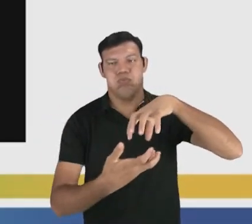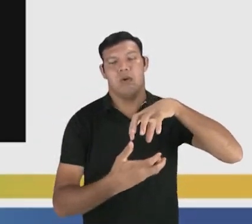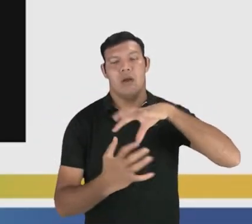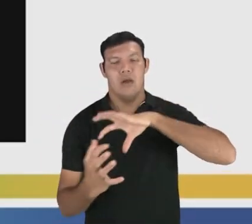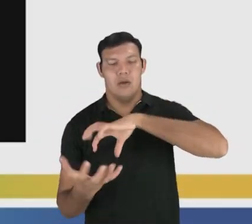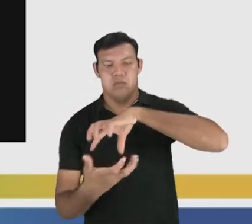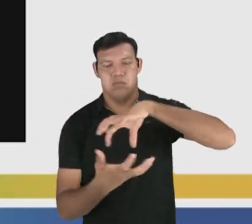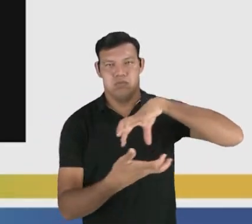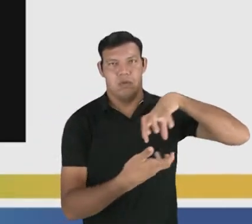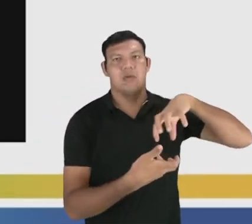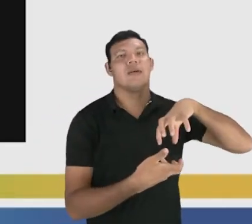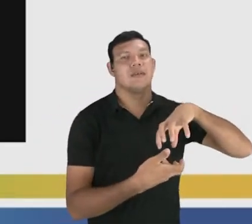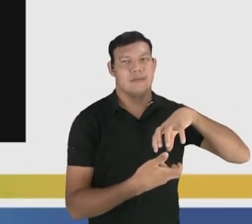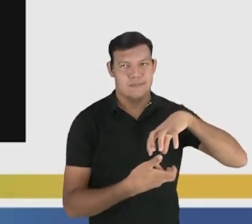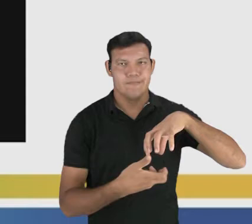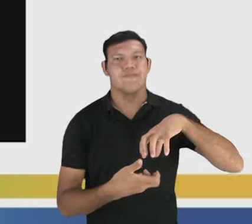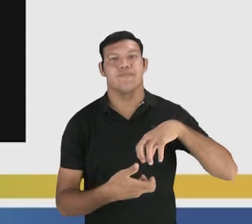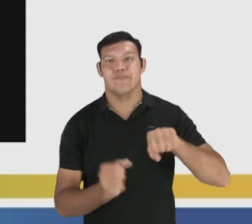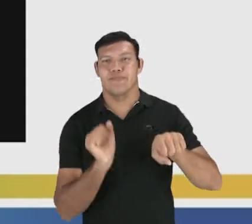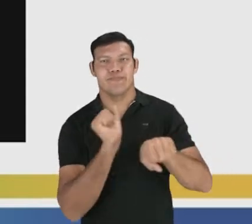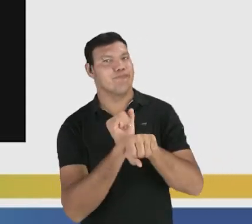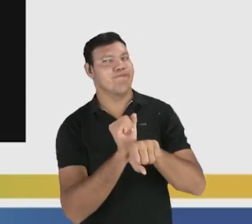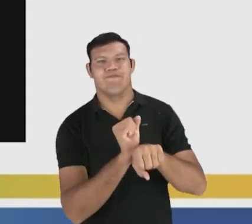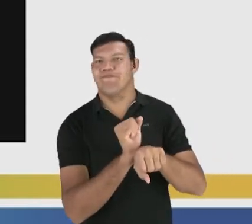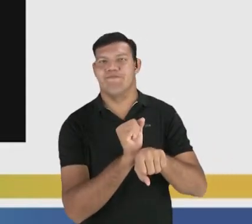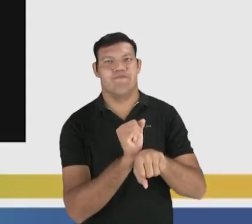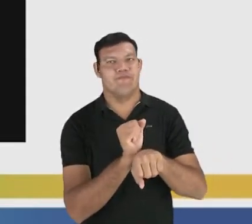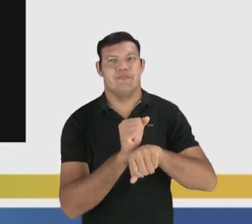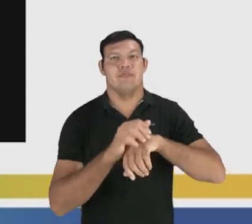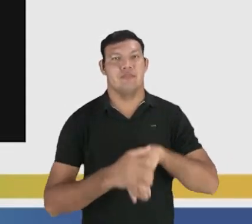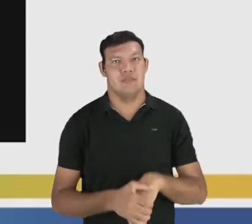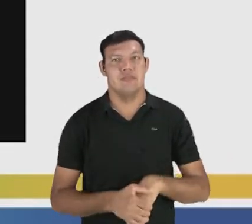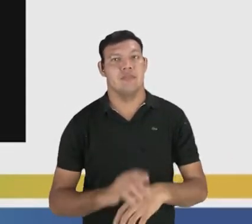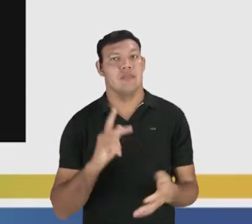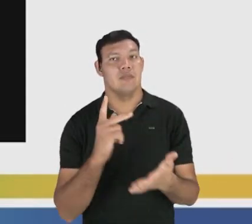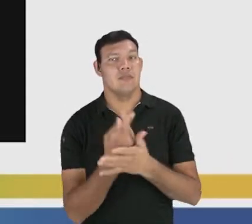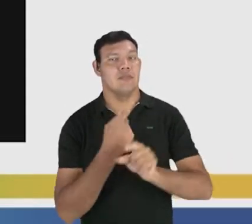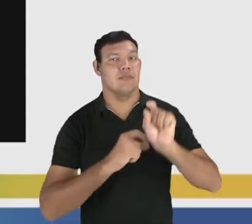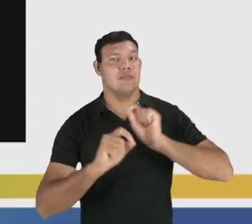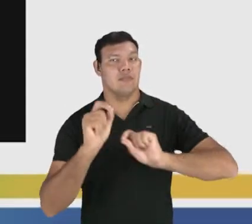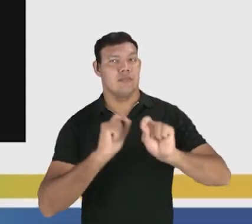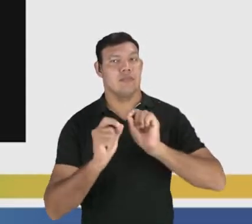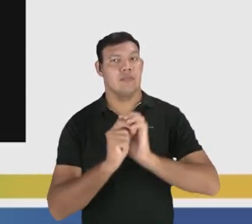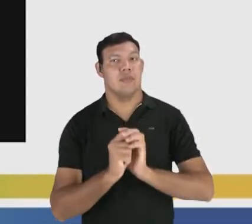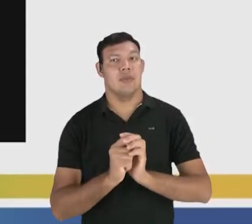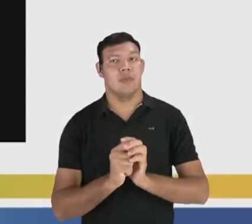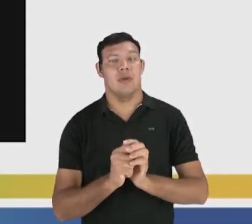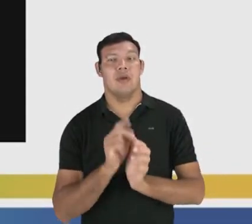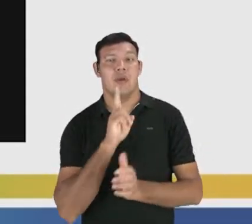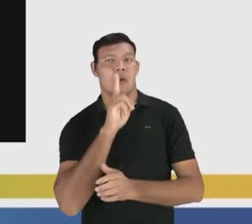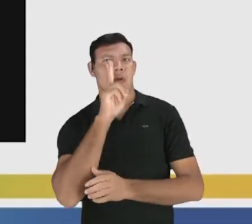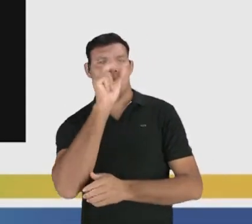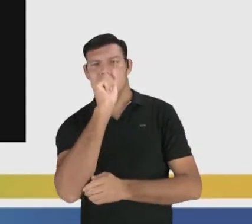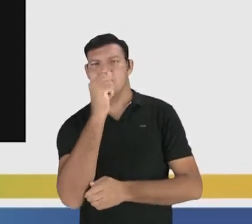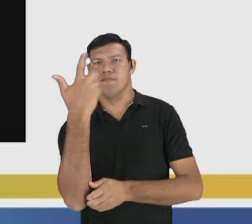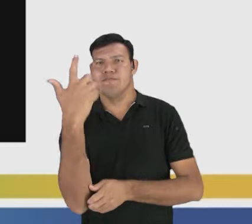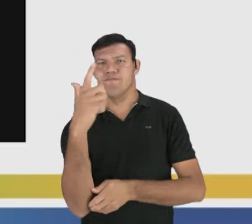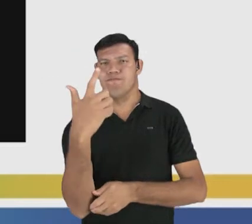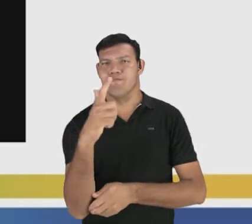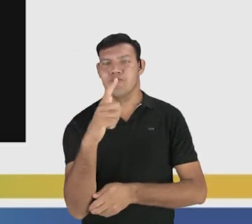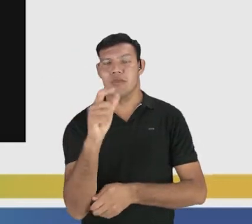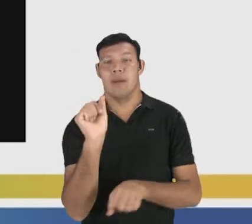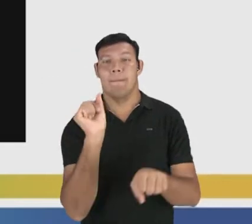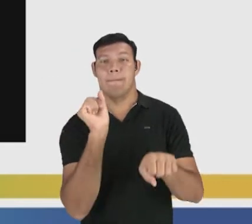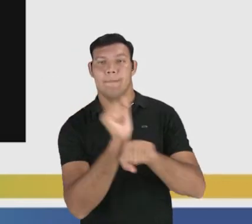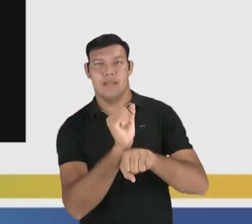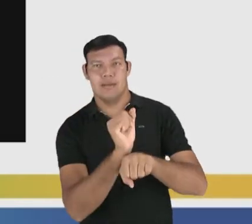outros planetas, não permanece estática. E isso acontece porque não tem nenhuma força que seja capaz de parar a